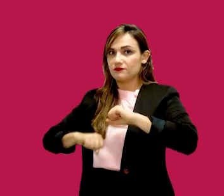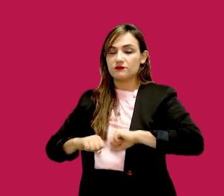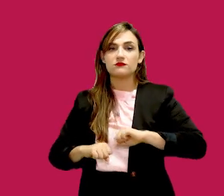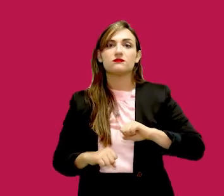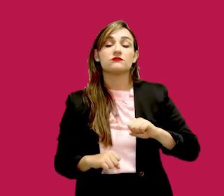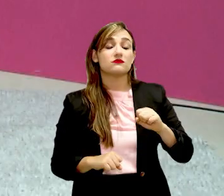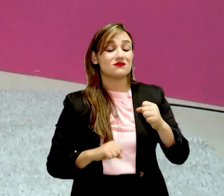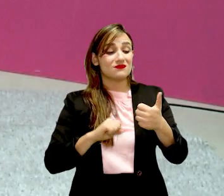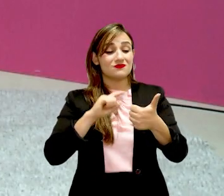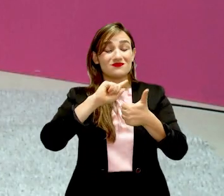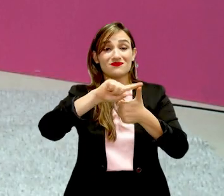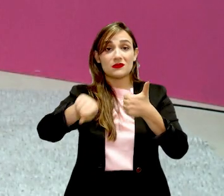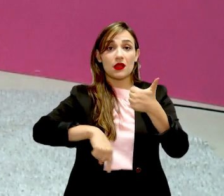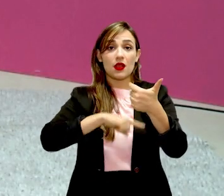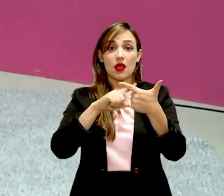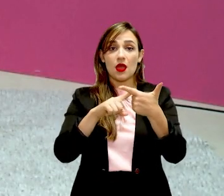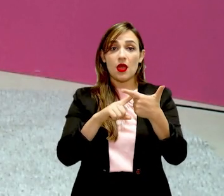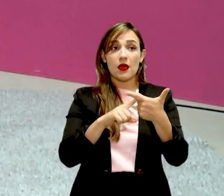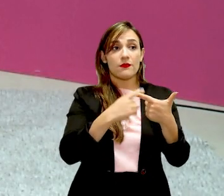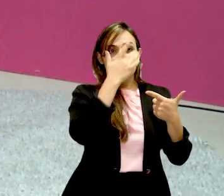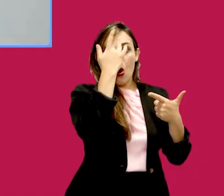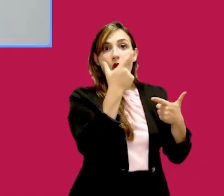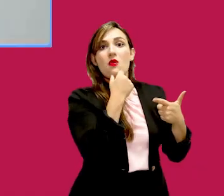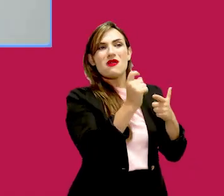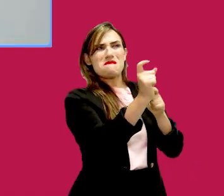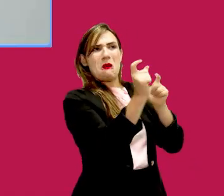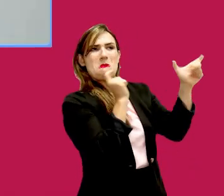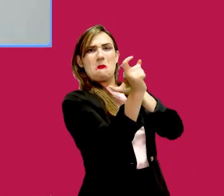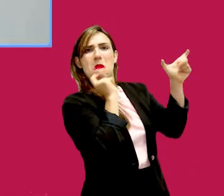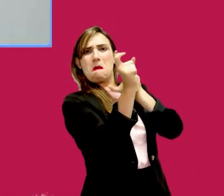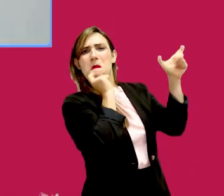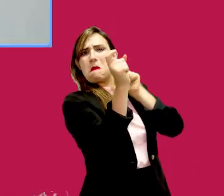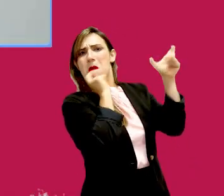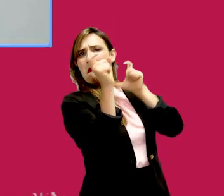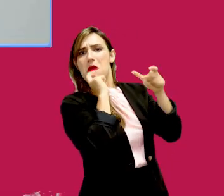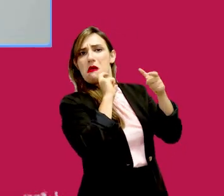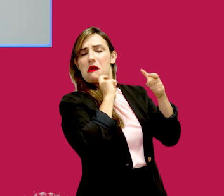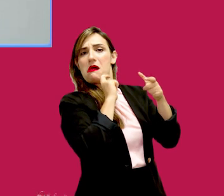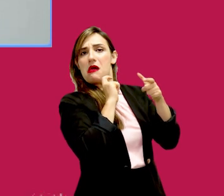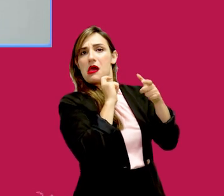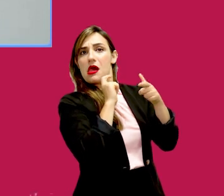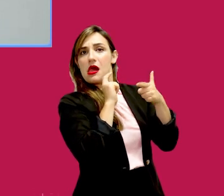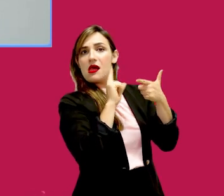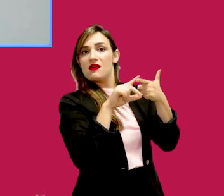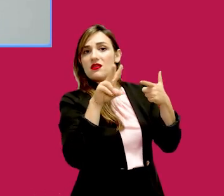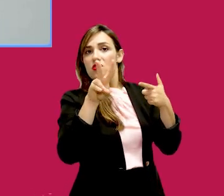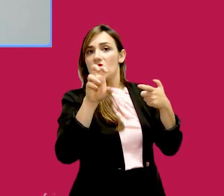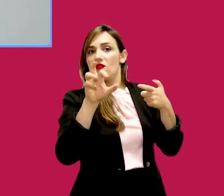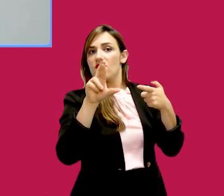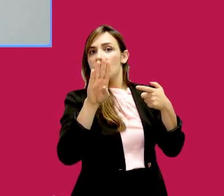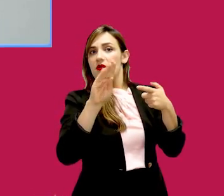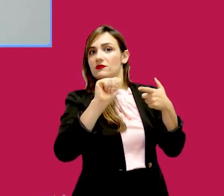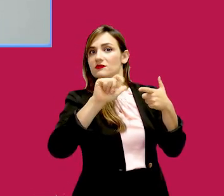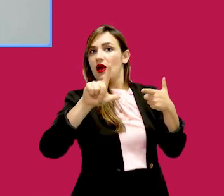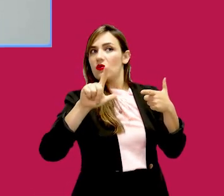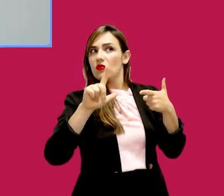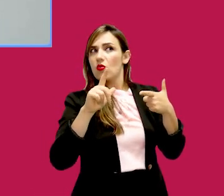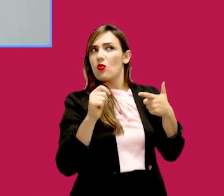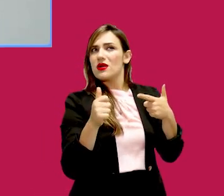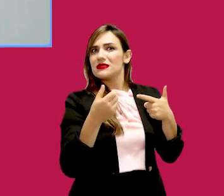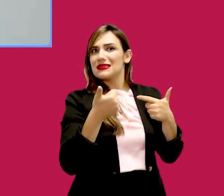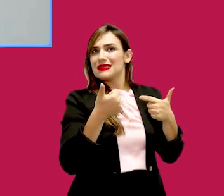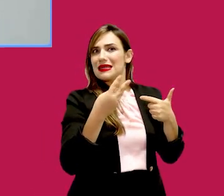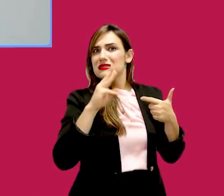de 18%. Isso equivale a 13 milhões de mulheres. Quase 6 milhões de